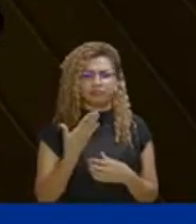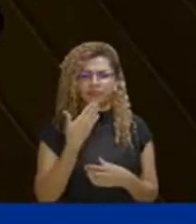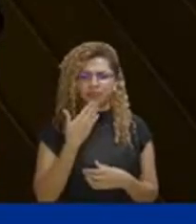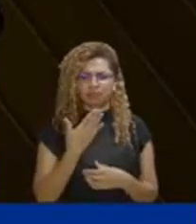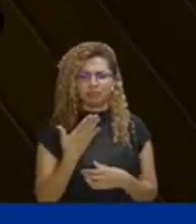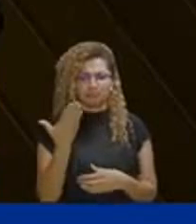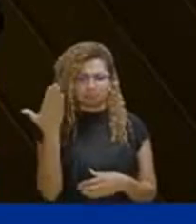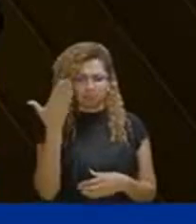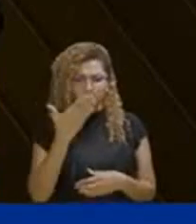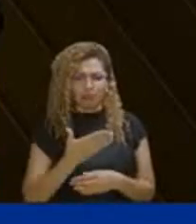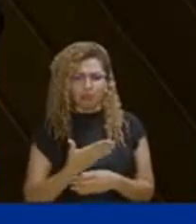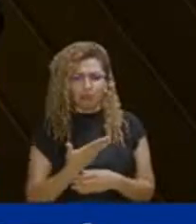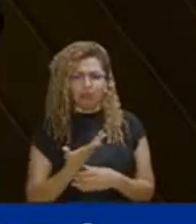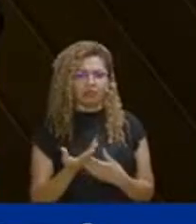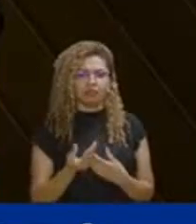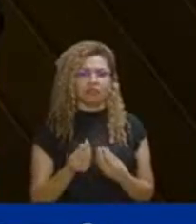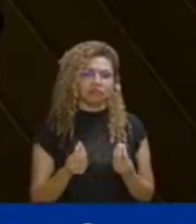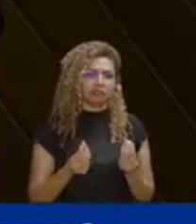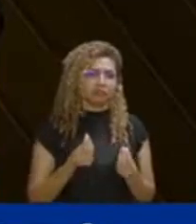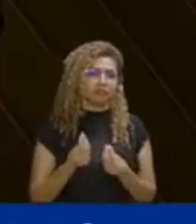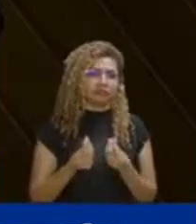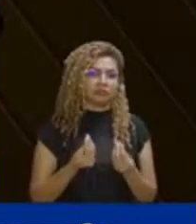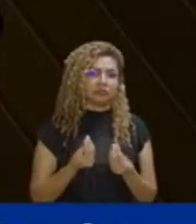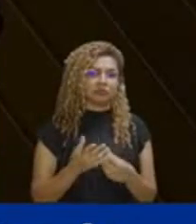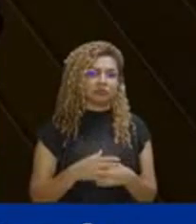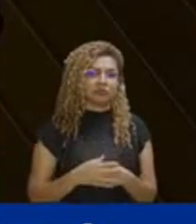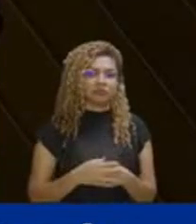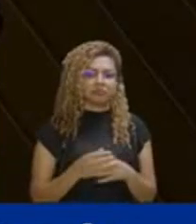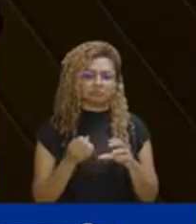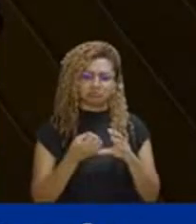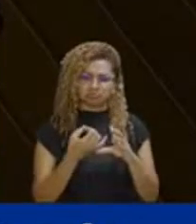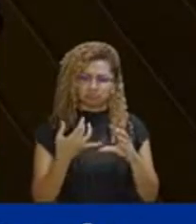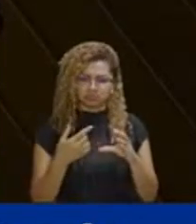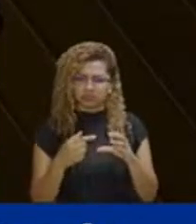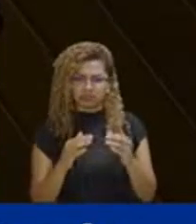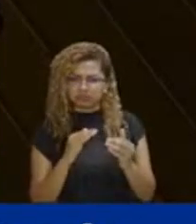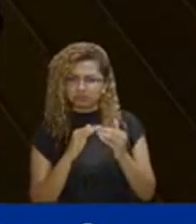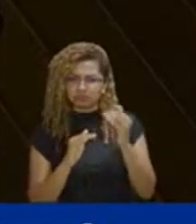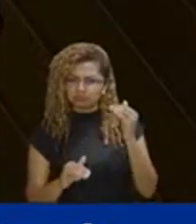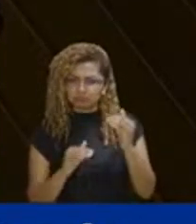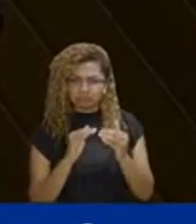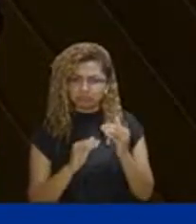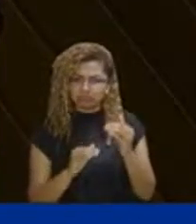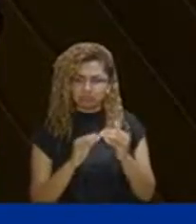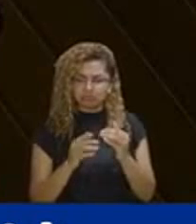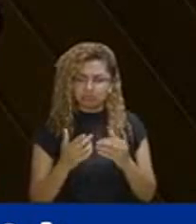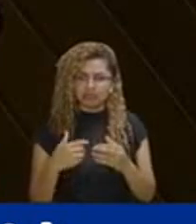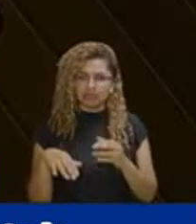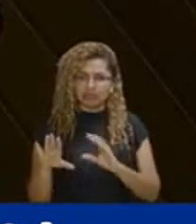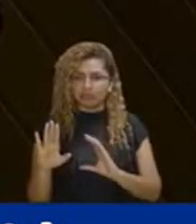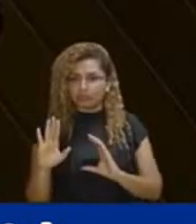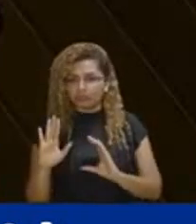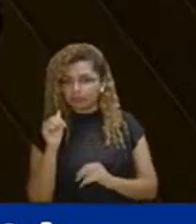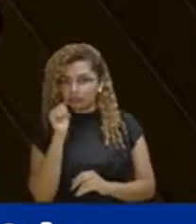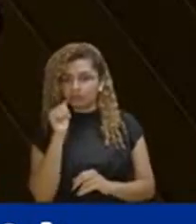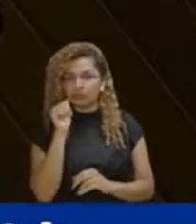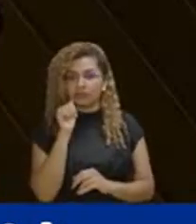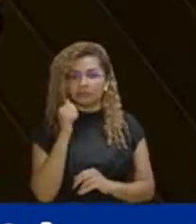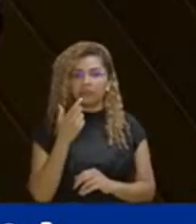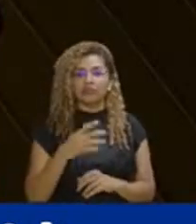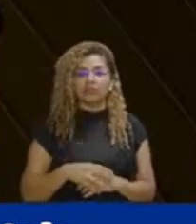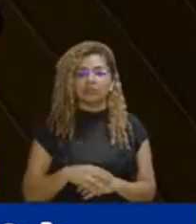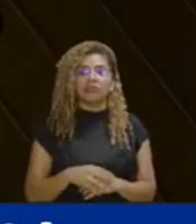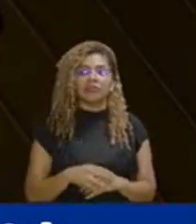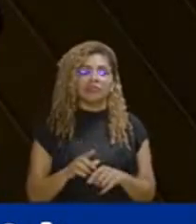provas volta a descaracterizar a patente inelegibilidade da recorrente. Desde a habilitação